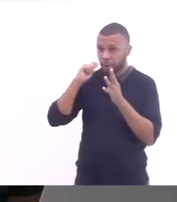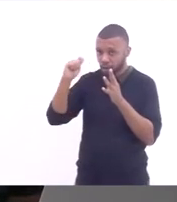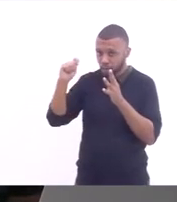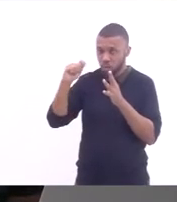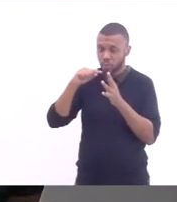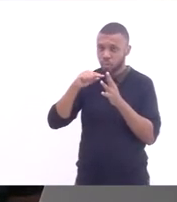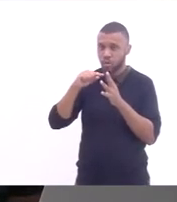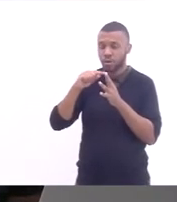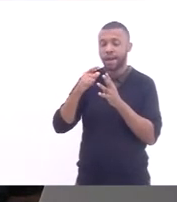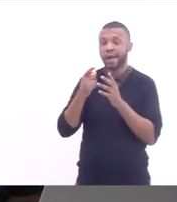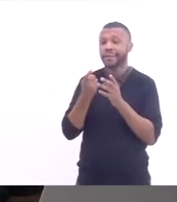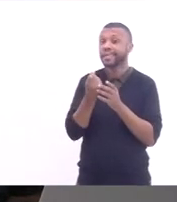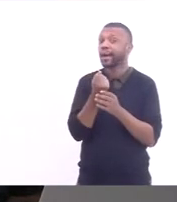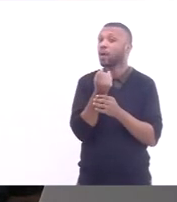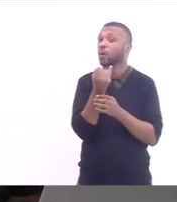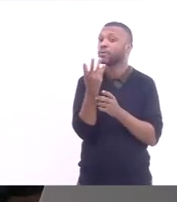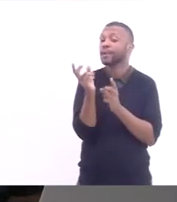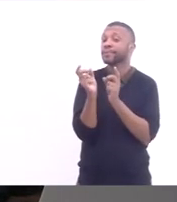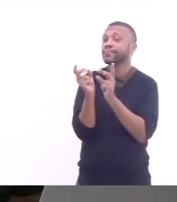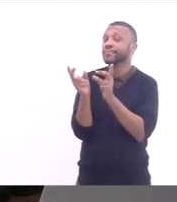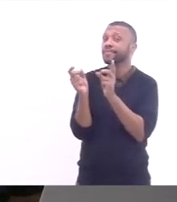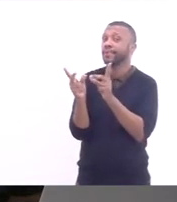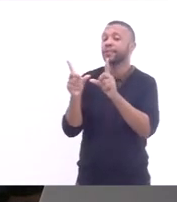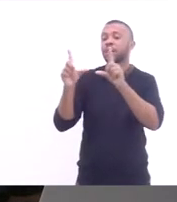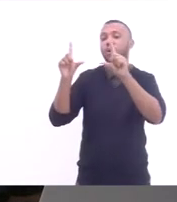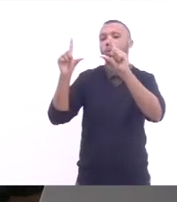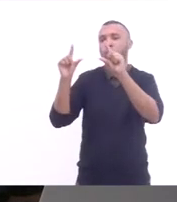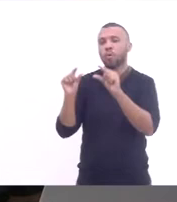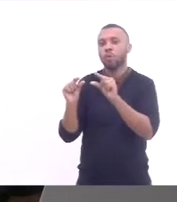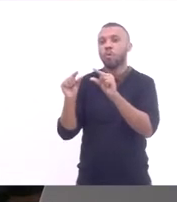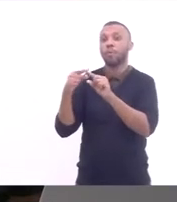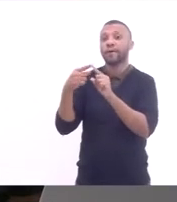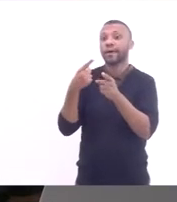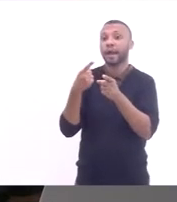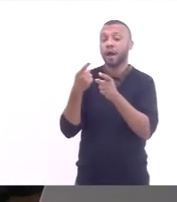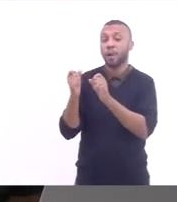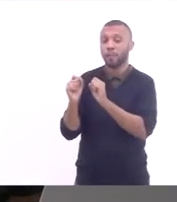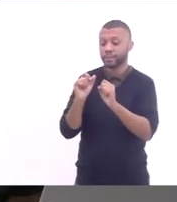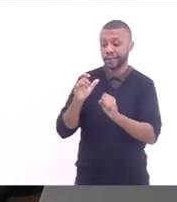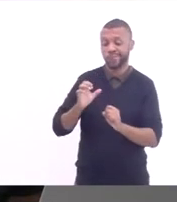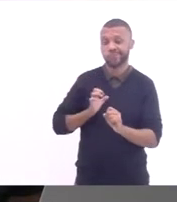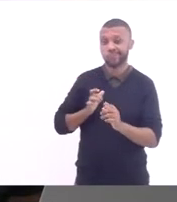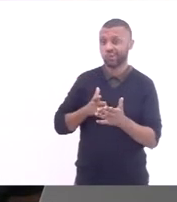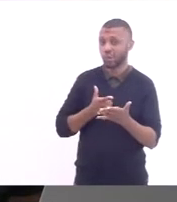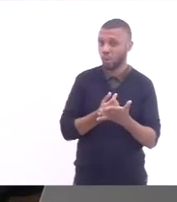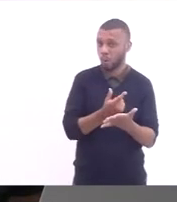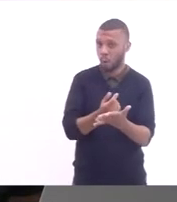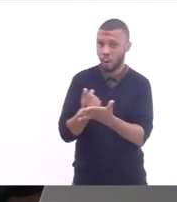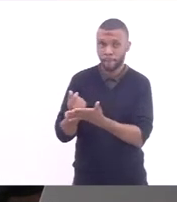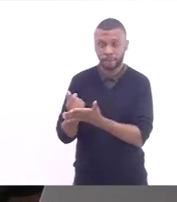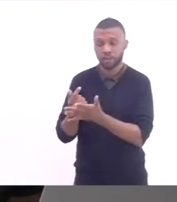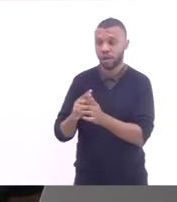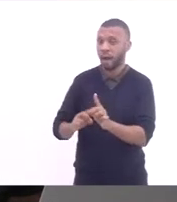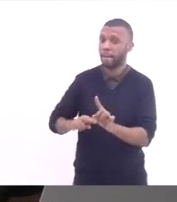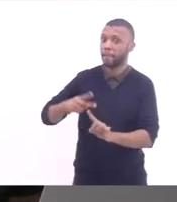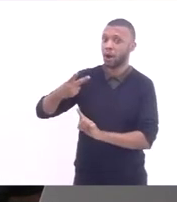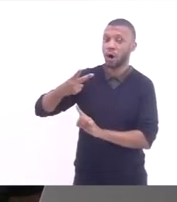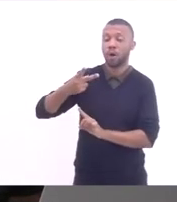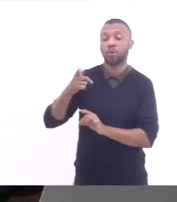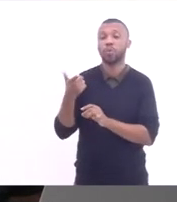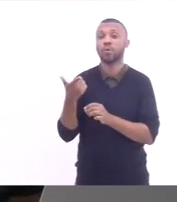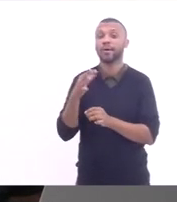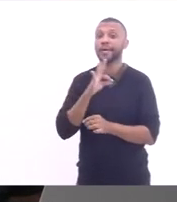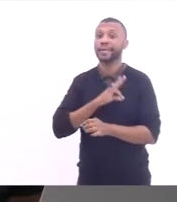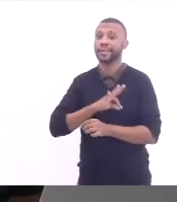o poder aquisitivo não aumentou. Nós estamos ainda vivendo com o salário mínimo